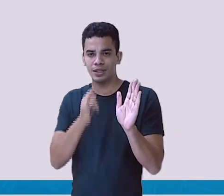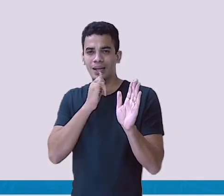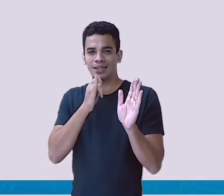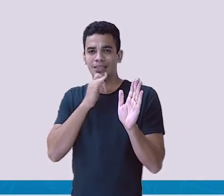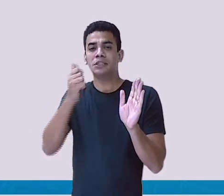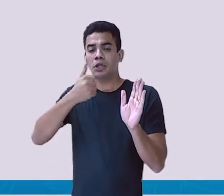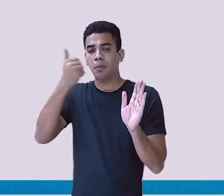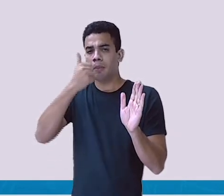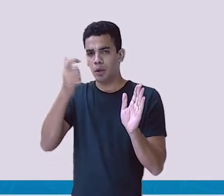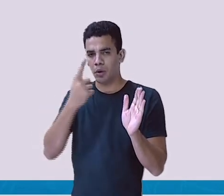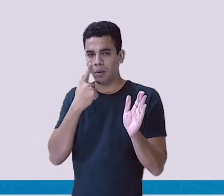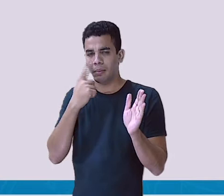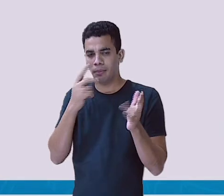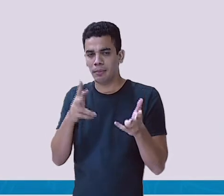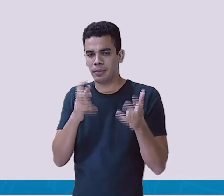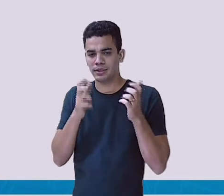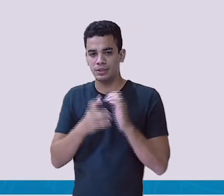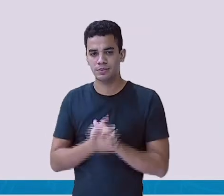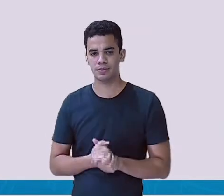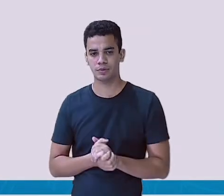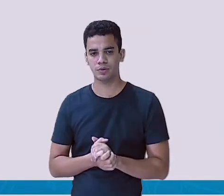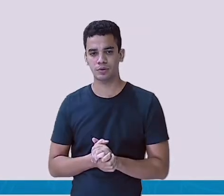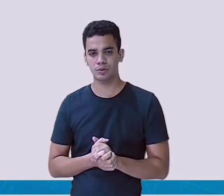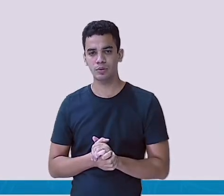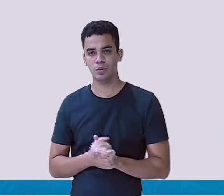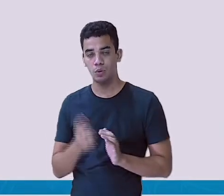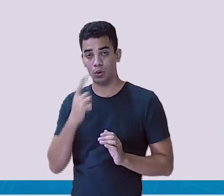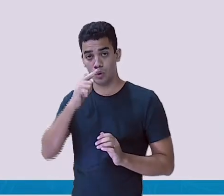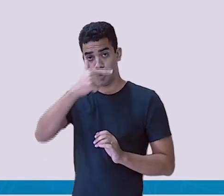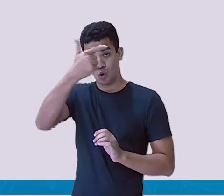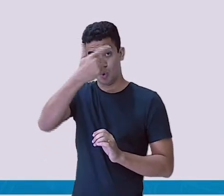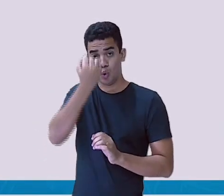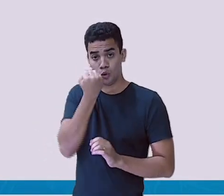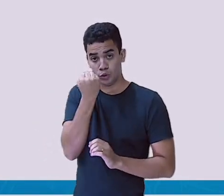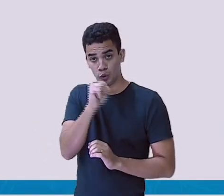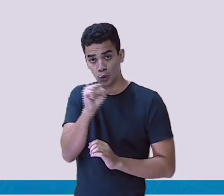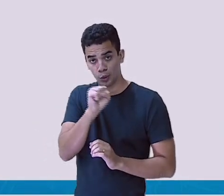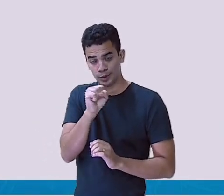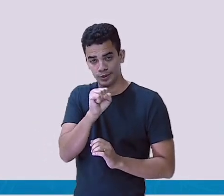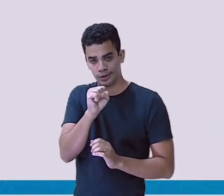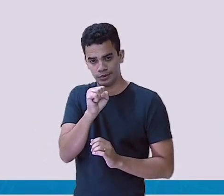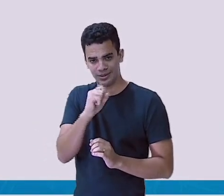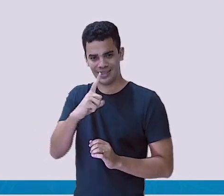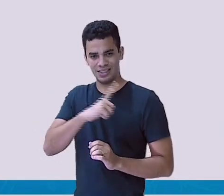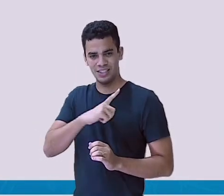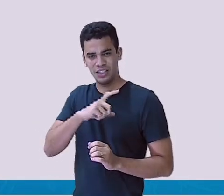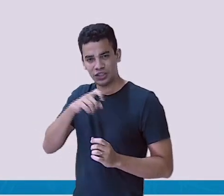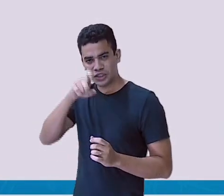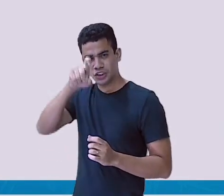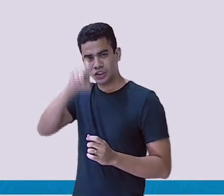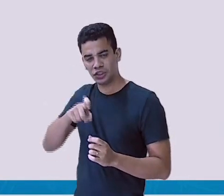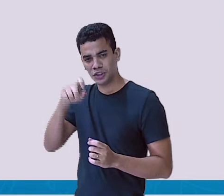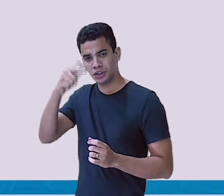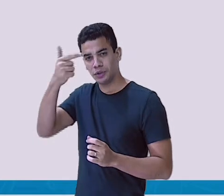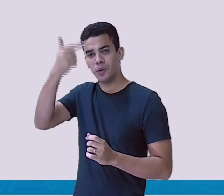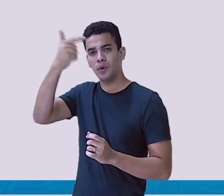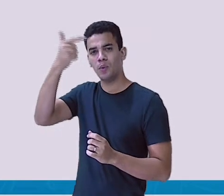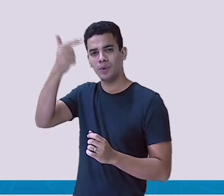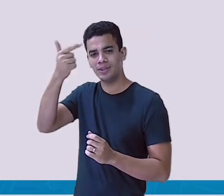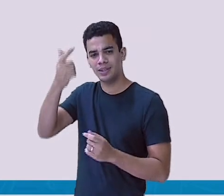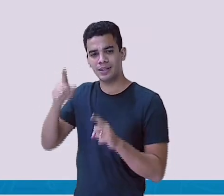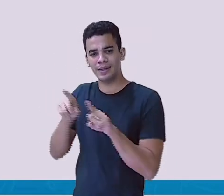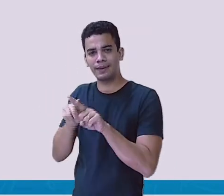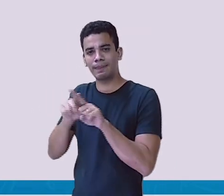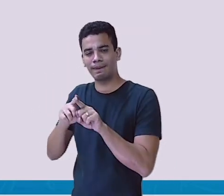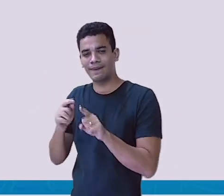Então, eu tenho aqui, ó, este primeiro monômio, 2/8, eu tenho x ao quadrado, y elevado à quinta